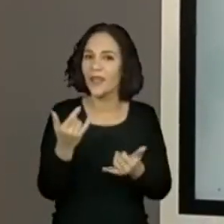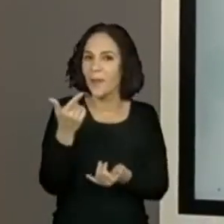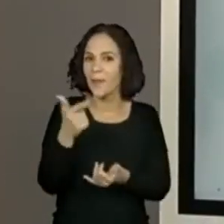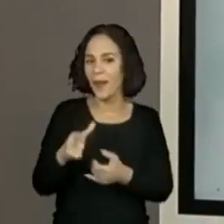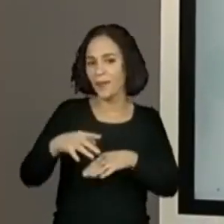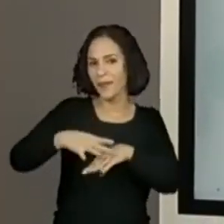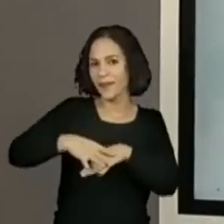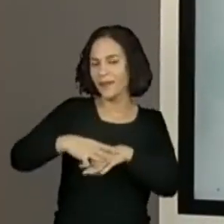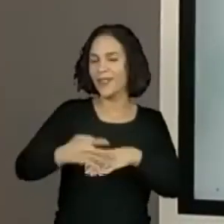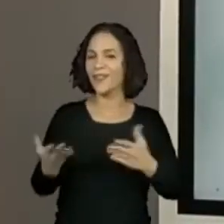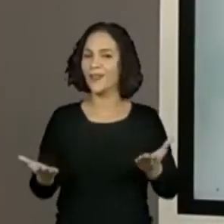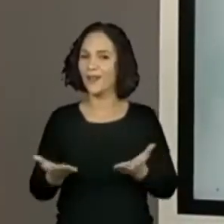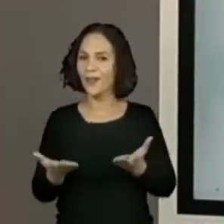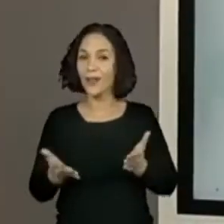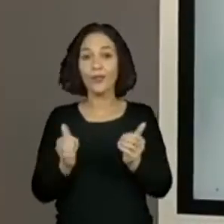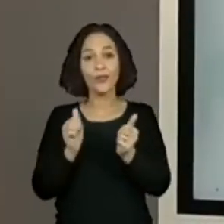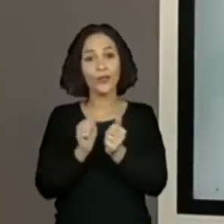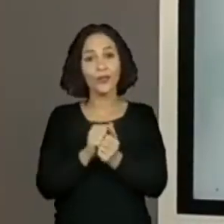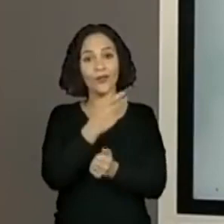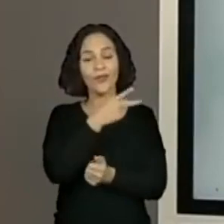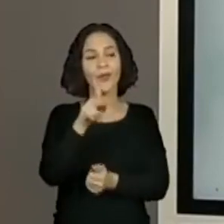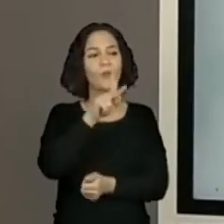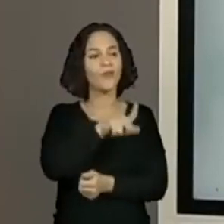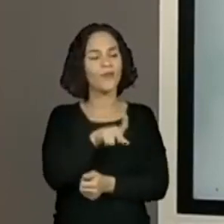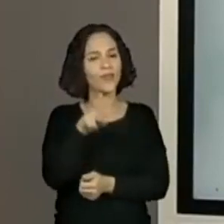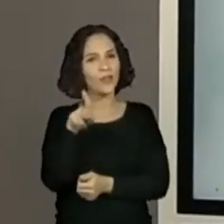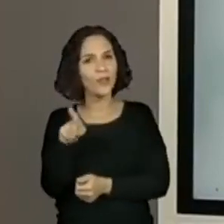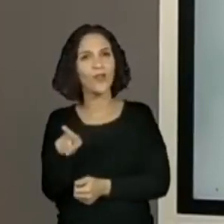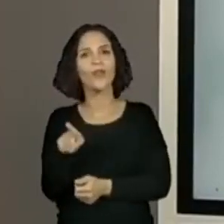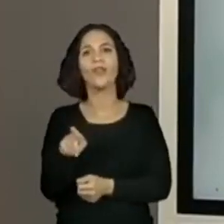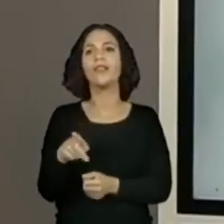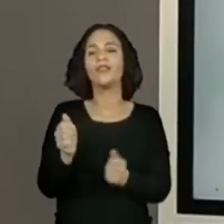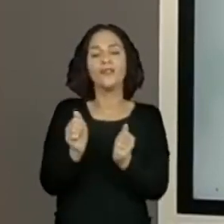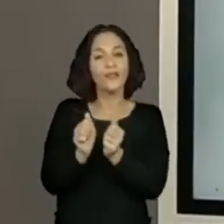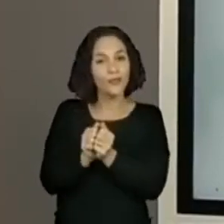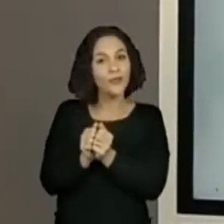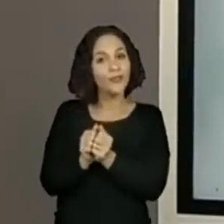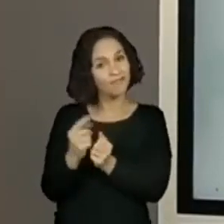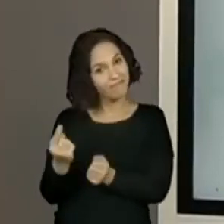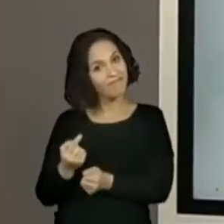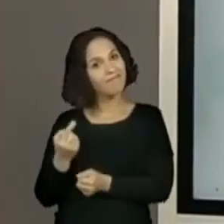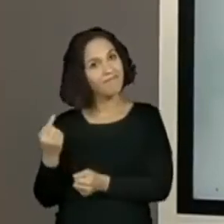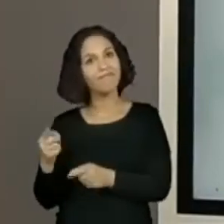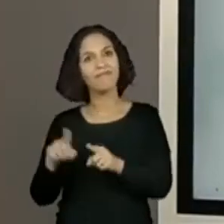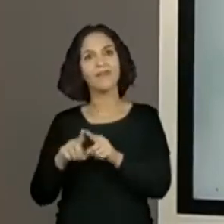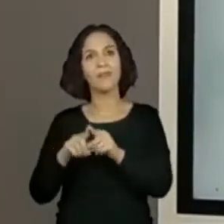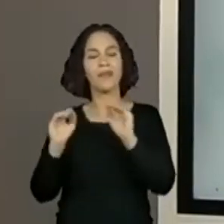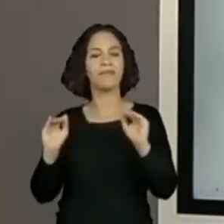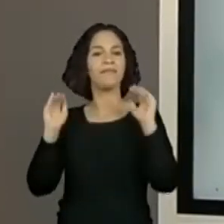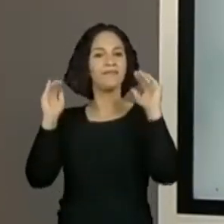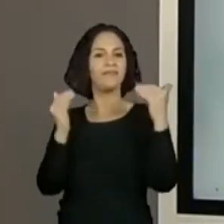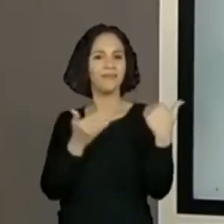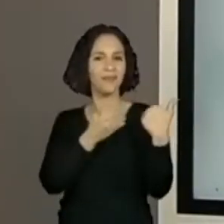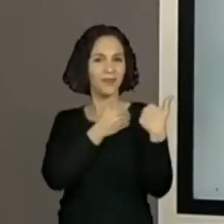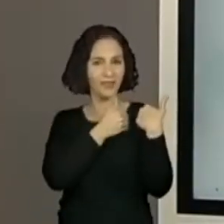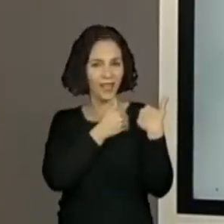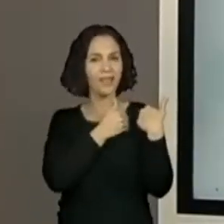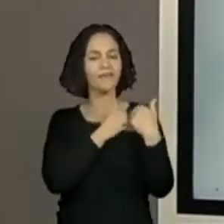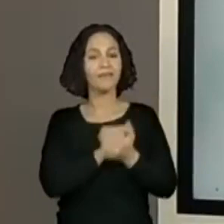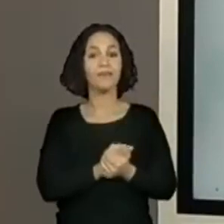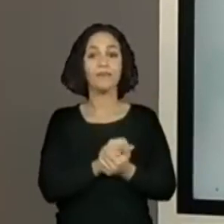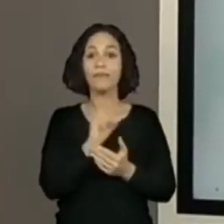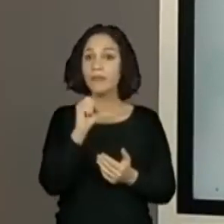da matemática, junto com seus professores que estão aqui conosco e, ao mesmo tempo, os responsáveis com quem tiver. Ou se não